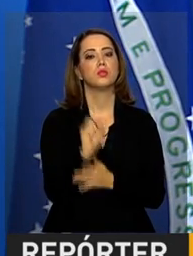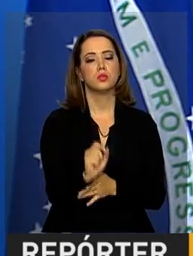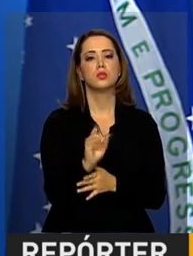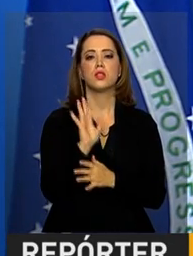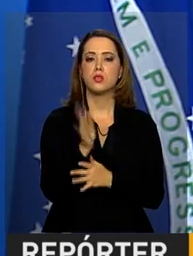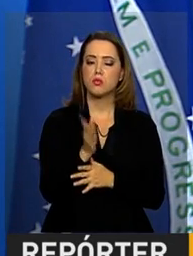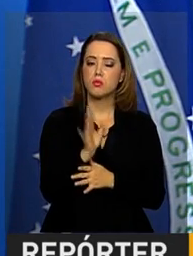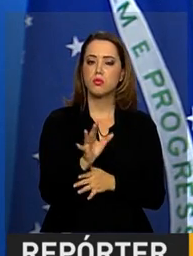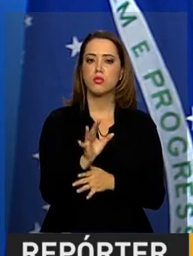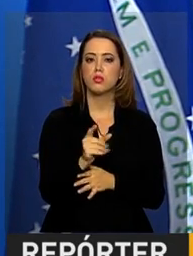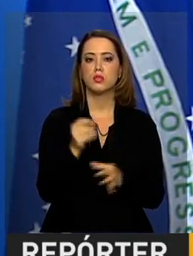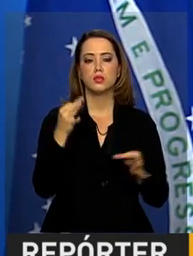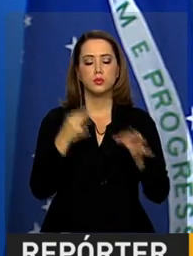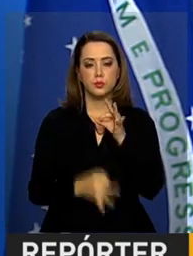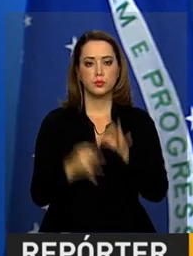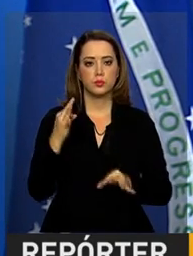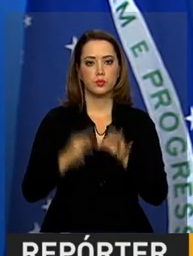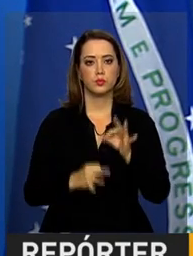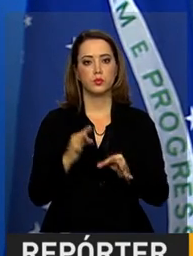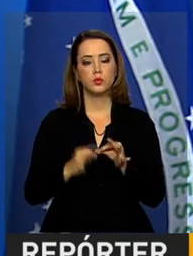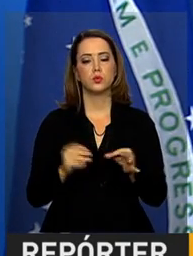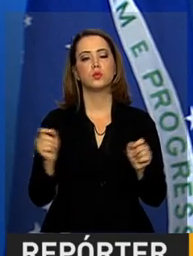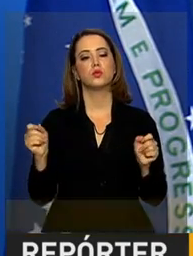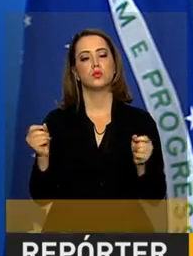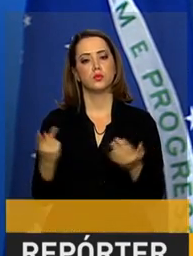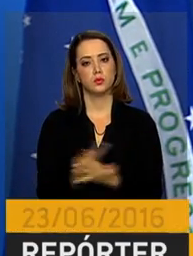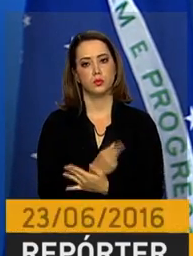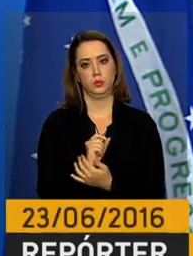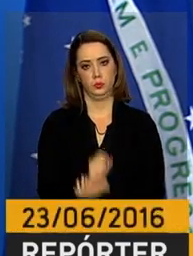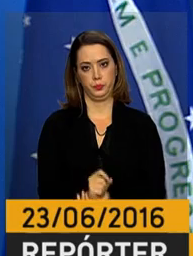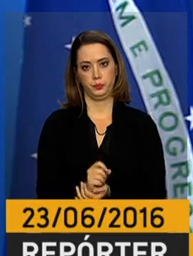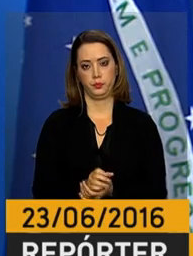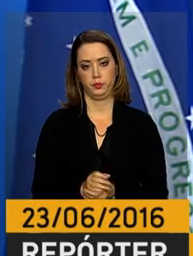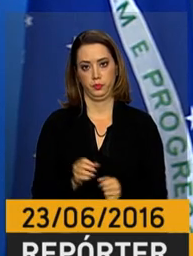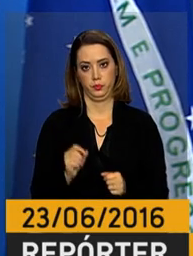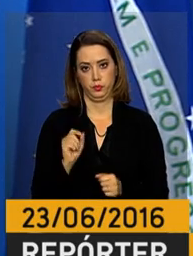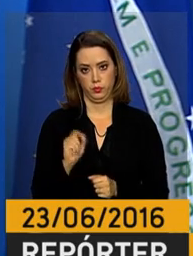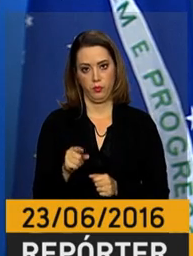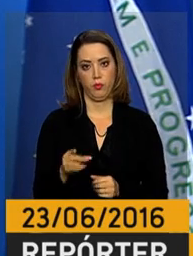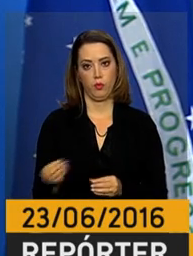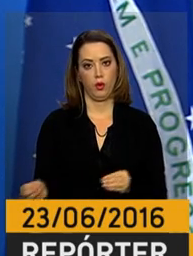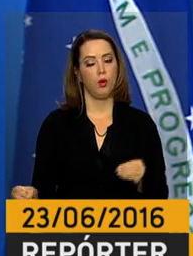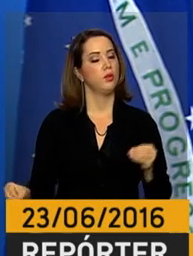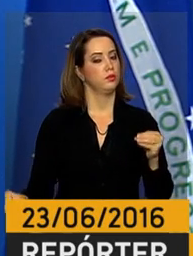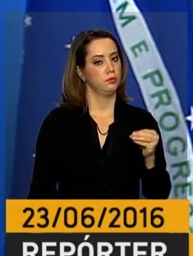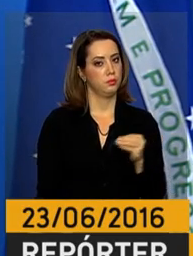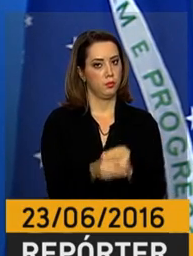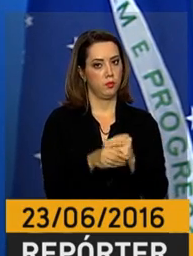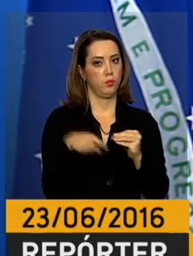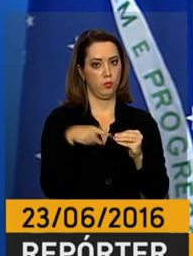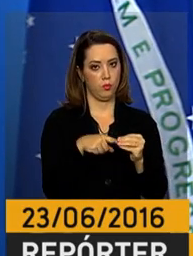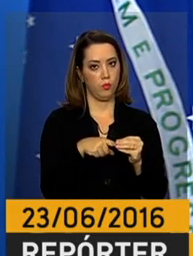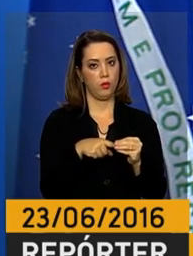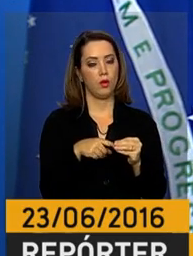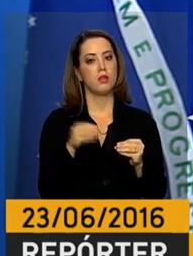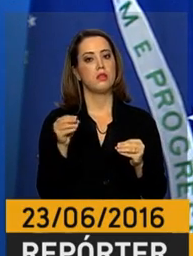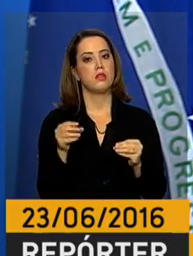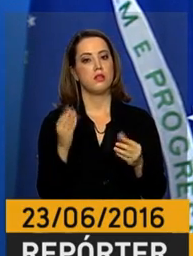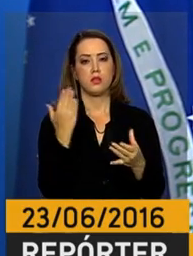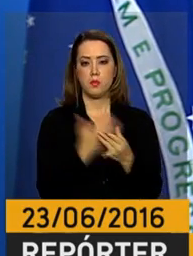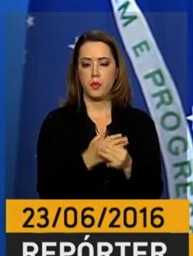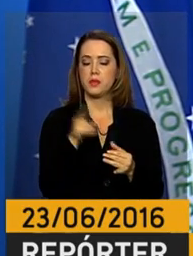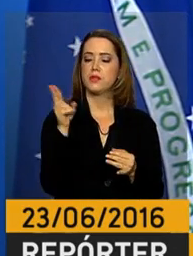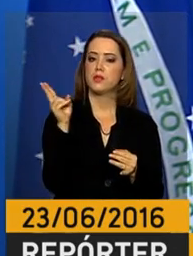justifica plenamente a sua adoção fo incorporado a esse rito sumário o perfil de mandado